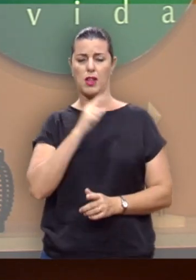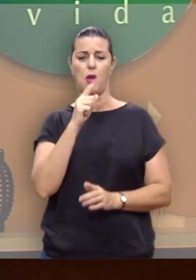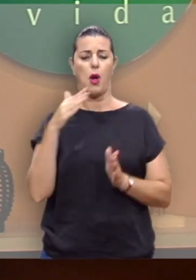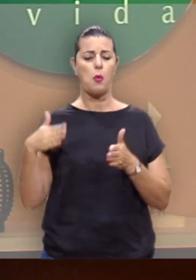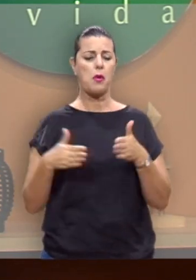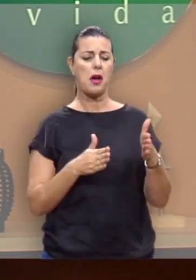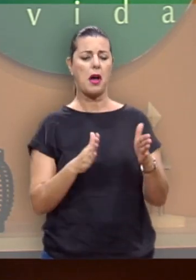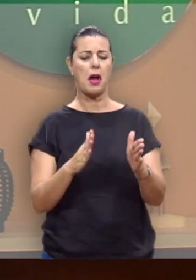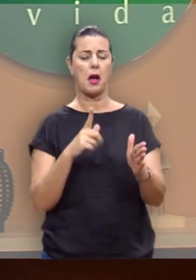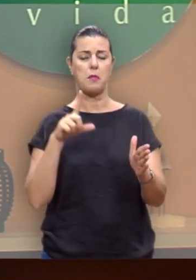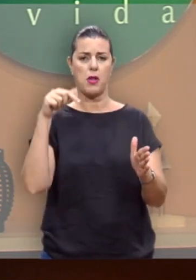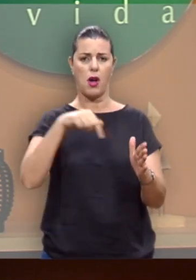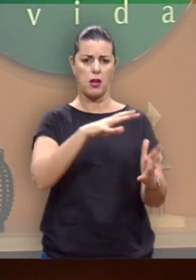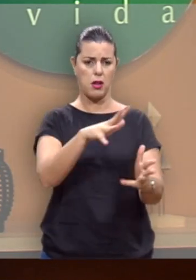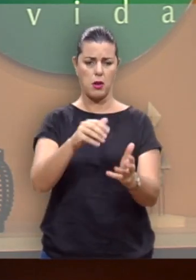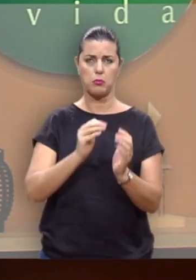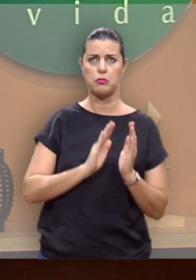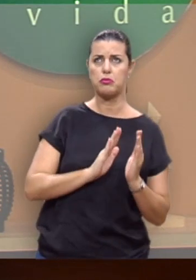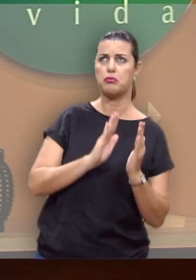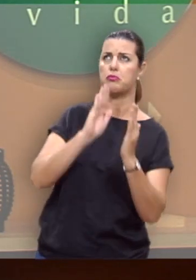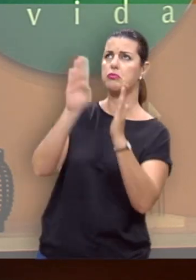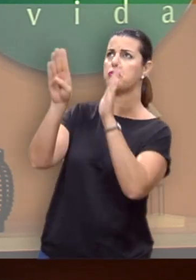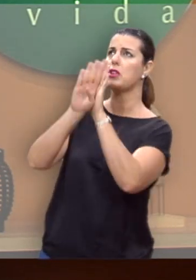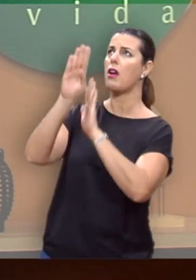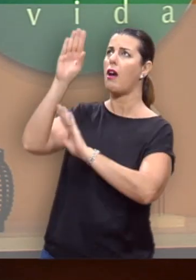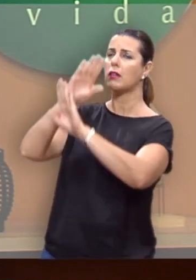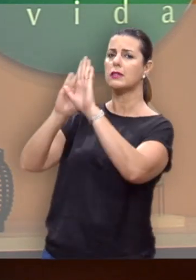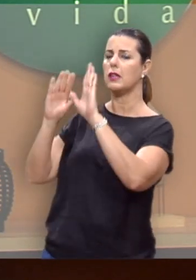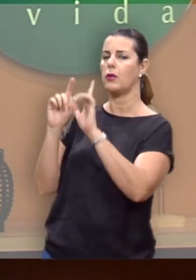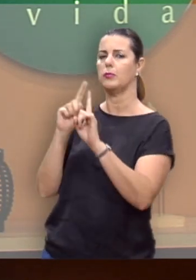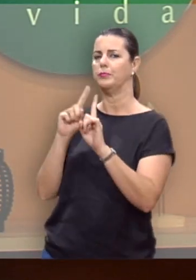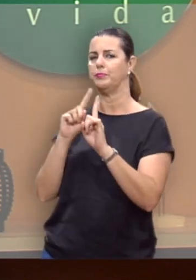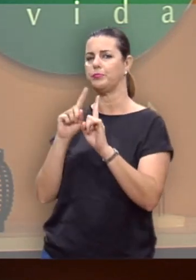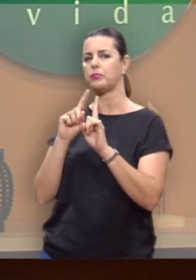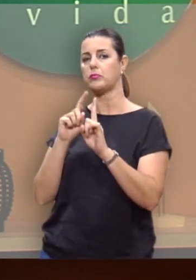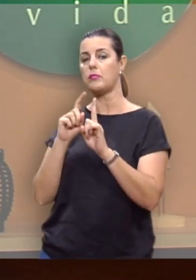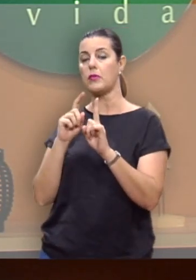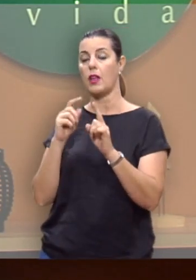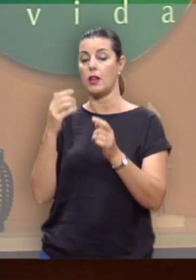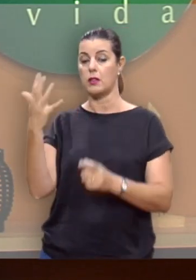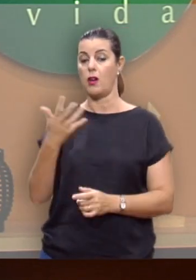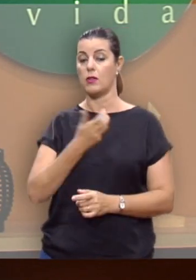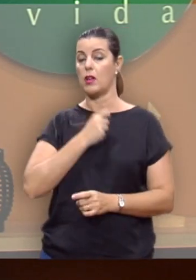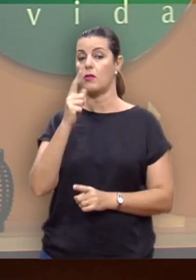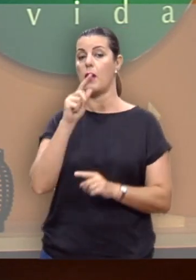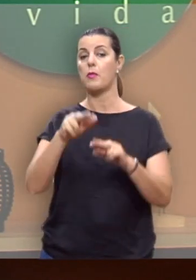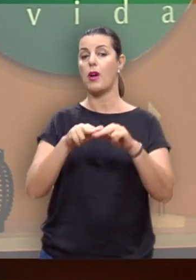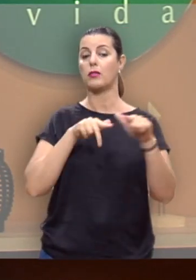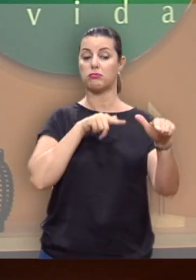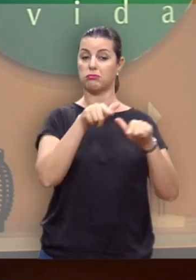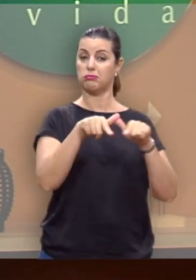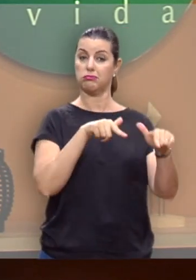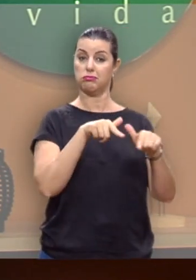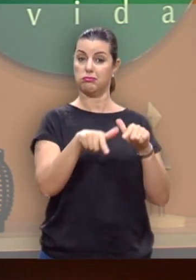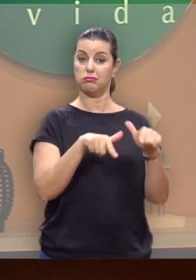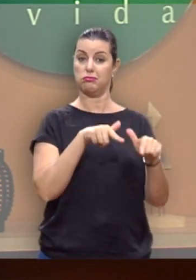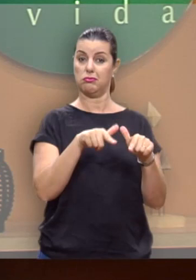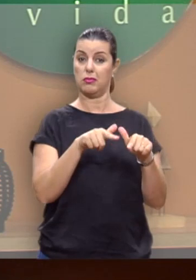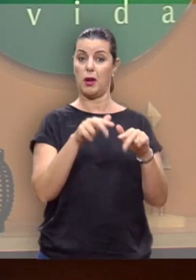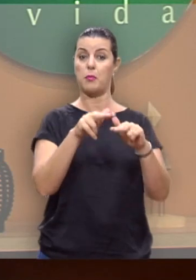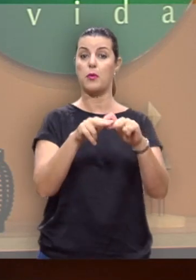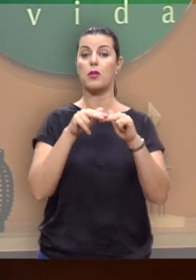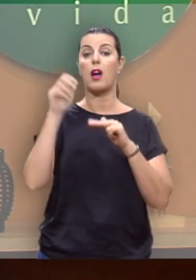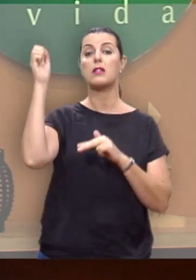nós abrimos da terra ao céu. A salvação não é pelas obras, a salvação é